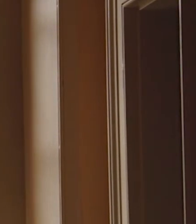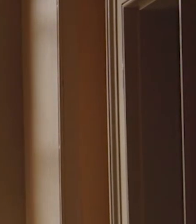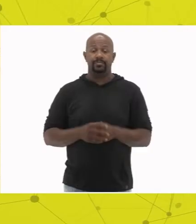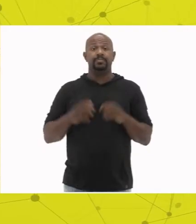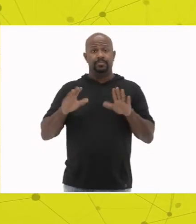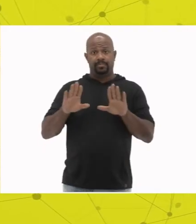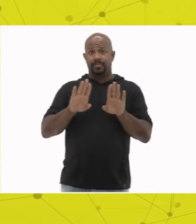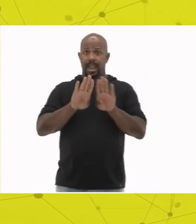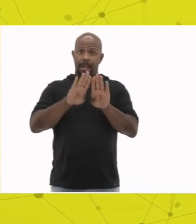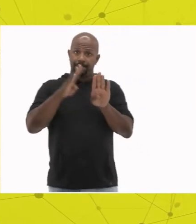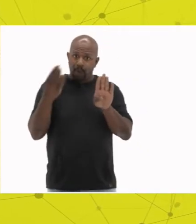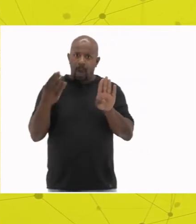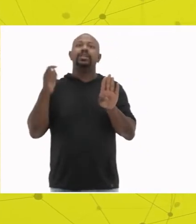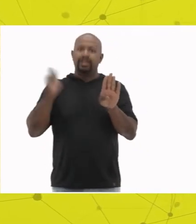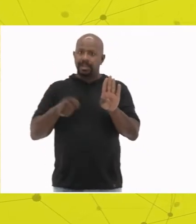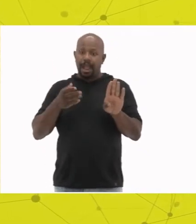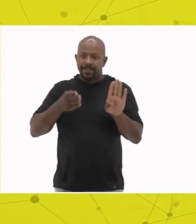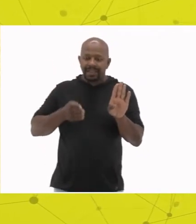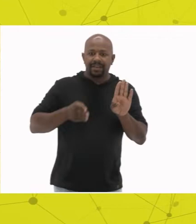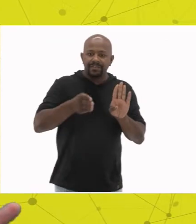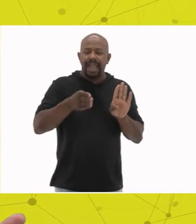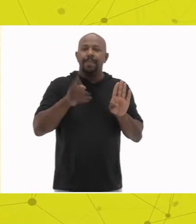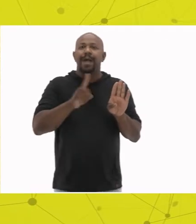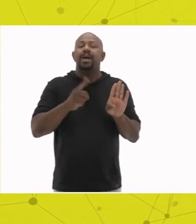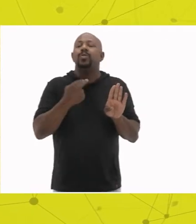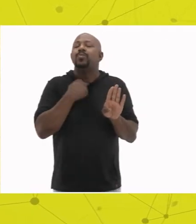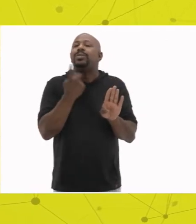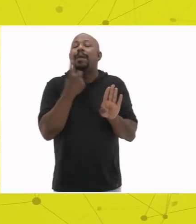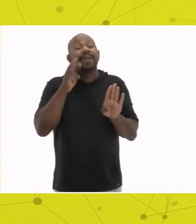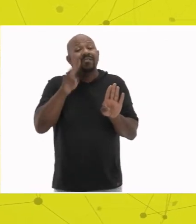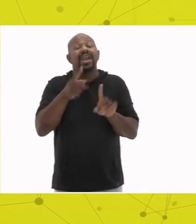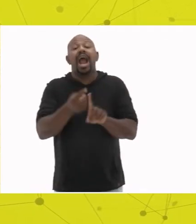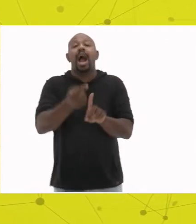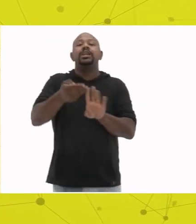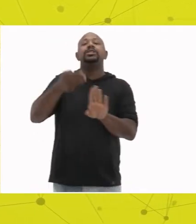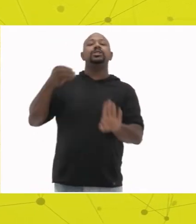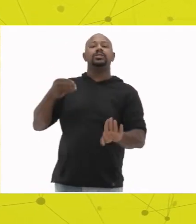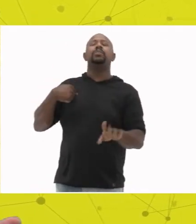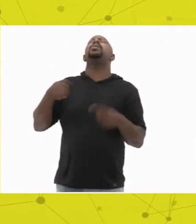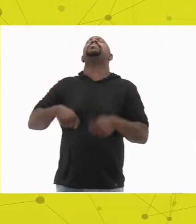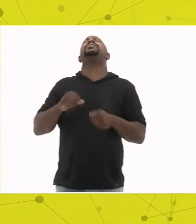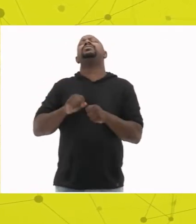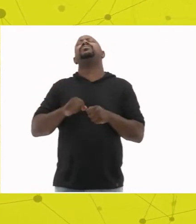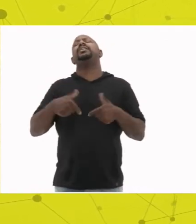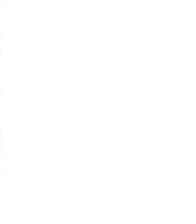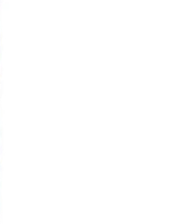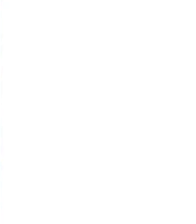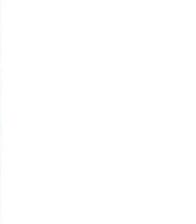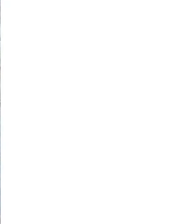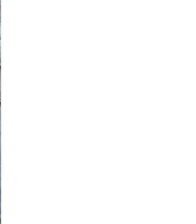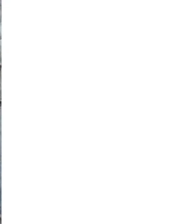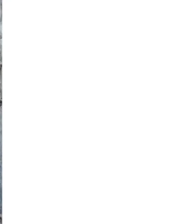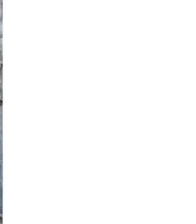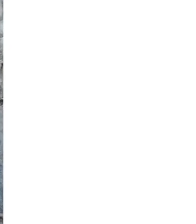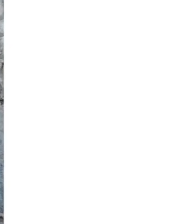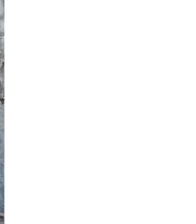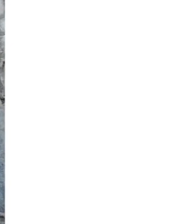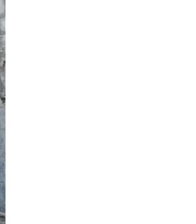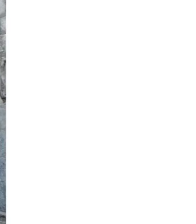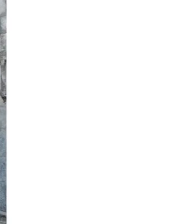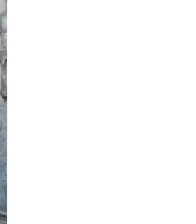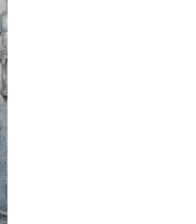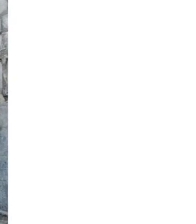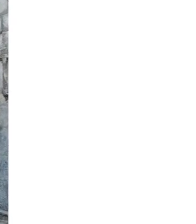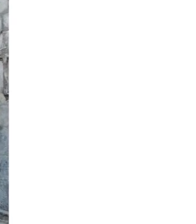de uma árvore. A porta permite atravessar, mas não permite ver antecipadamente. O que é preciso fazer? Um portão medieval de